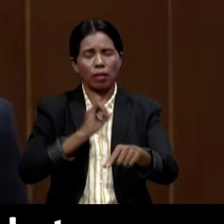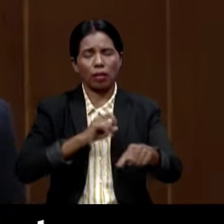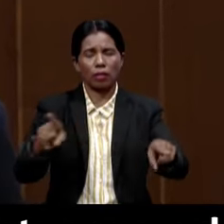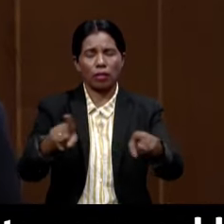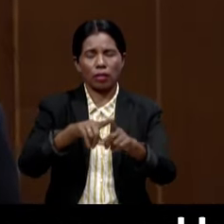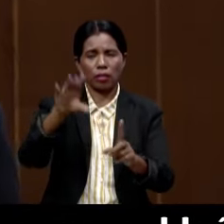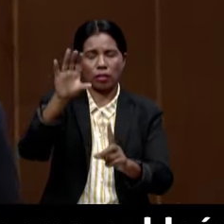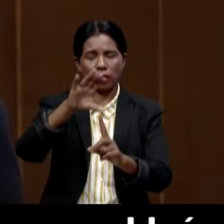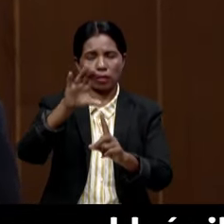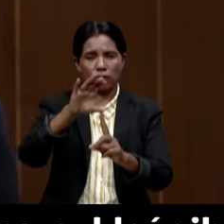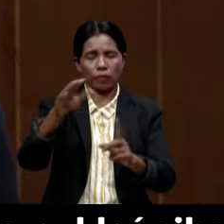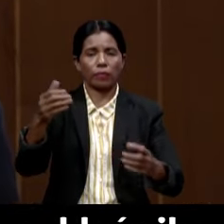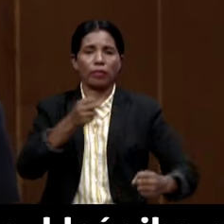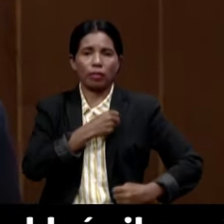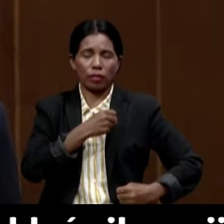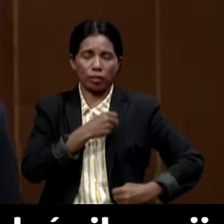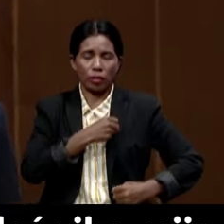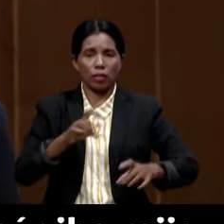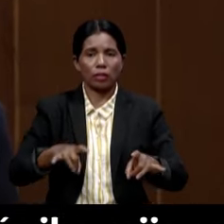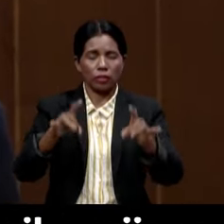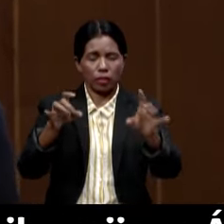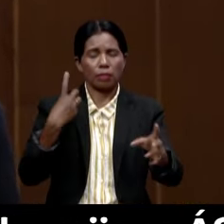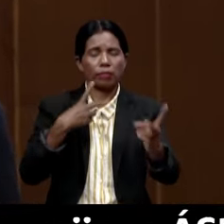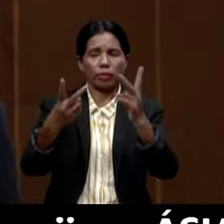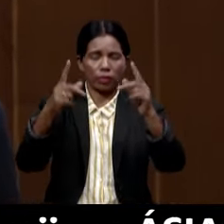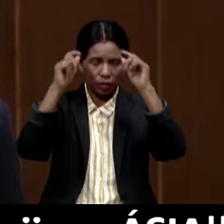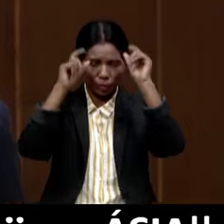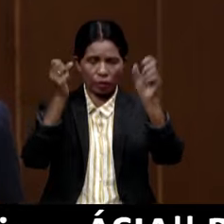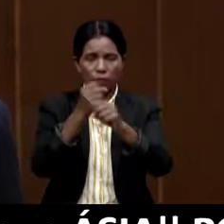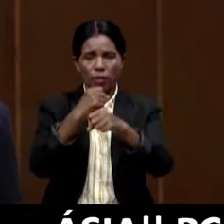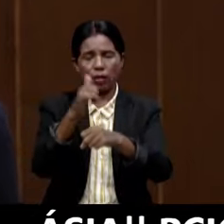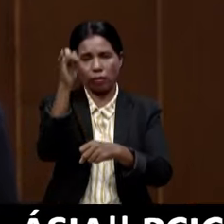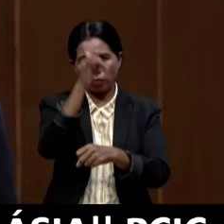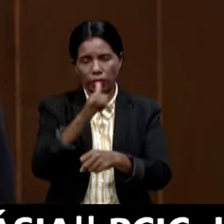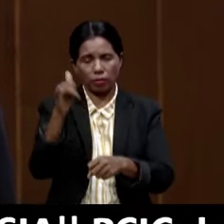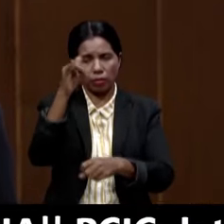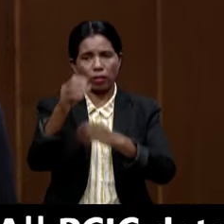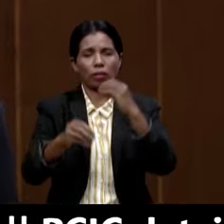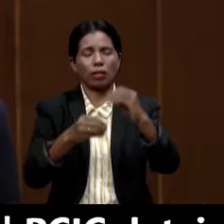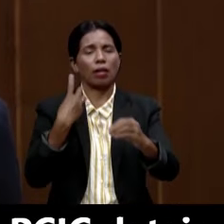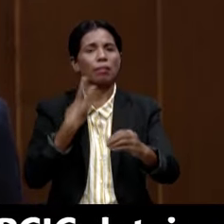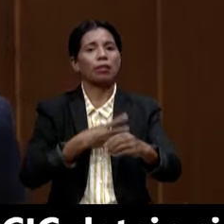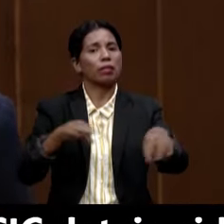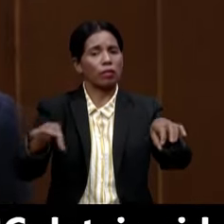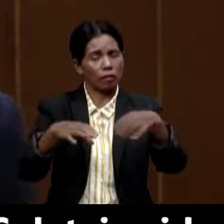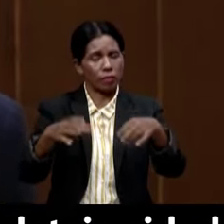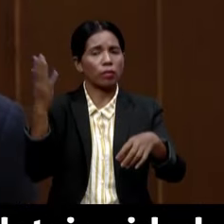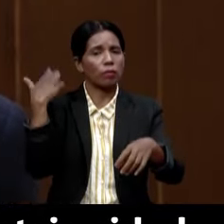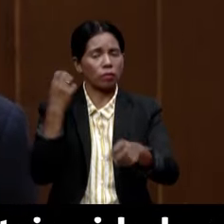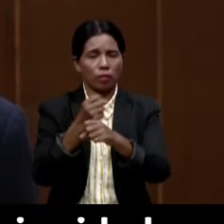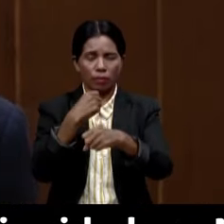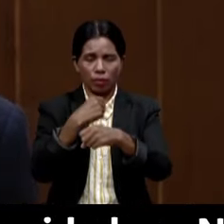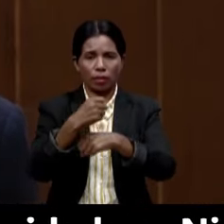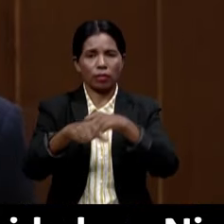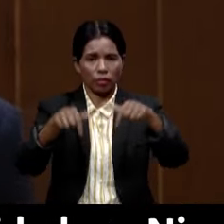Nova Zelândia Interfet. A minha visita a Timor, tamba a minha atual documentário ida com a ba, a minha serviço nebe macdurante ne, a minha halo